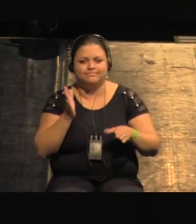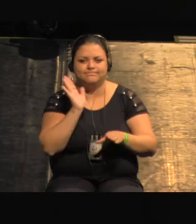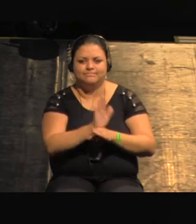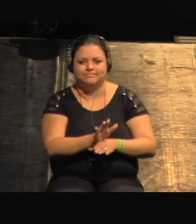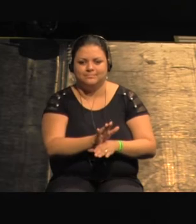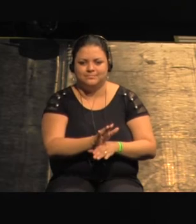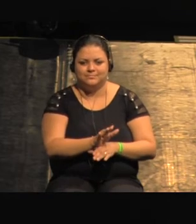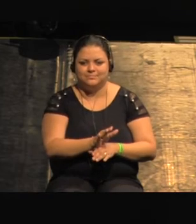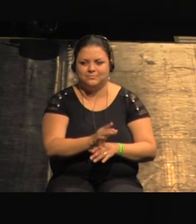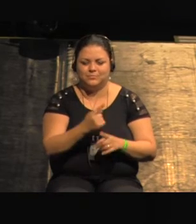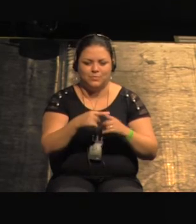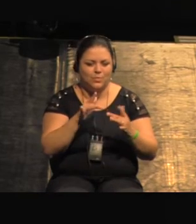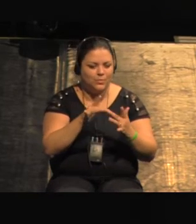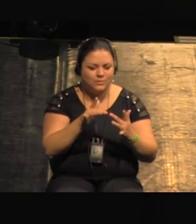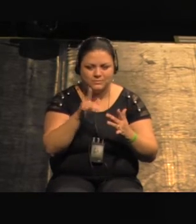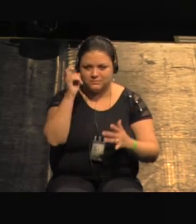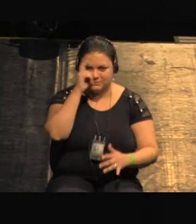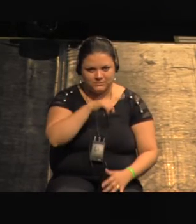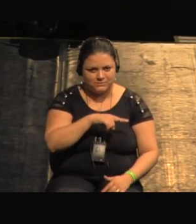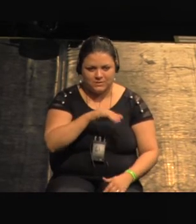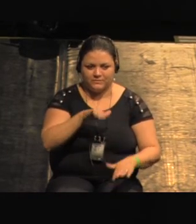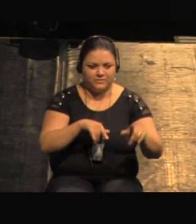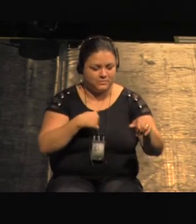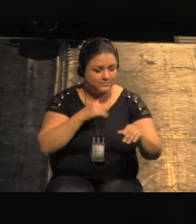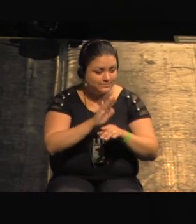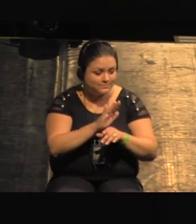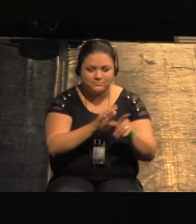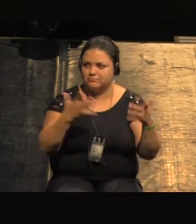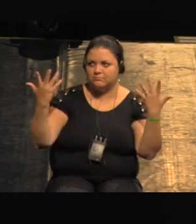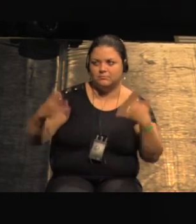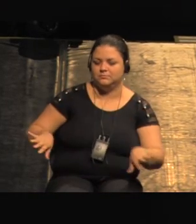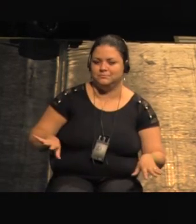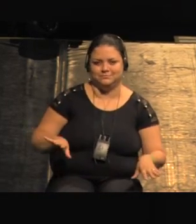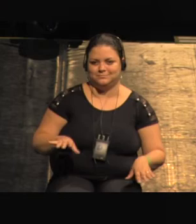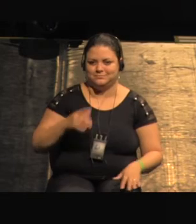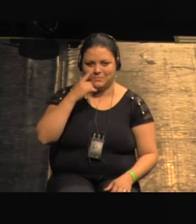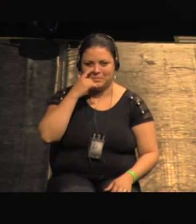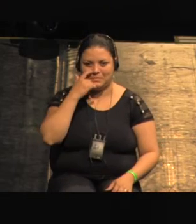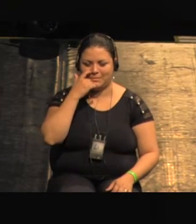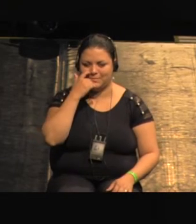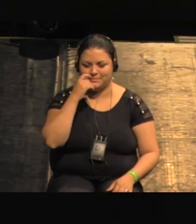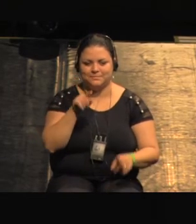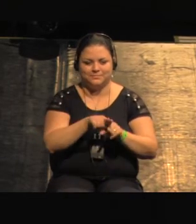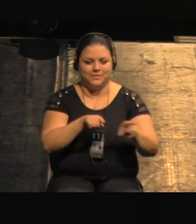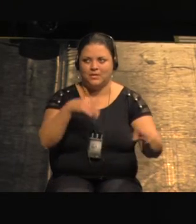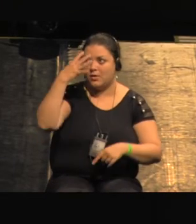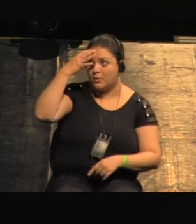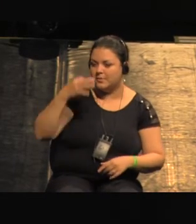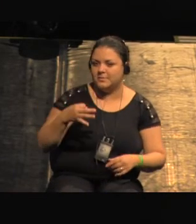a elas. Eles vão recusar os serviços sociais e ter uma